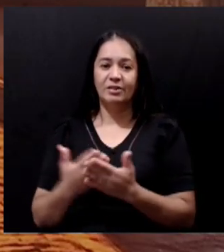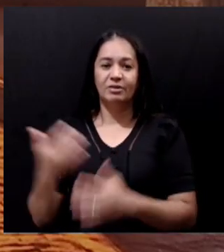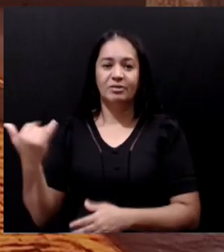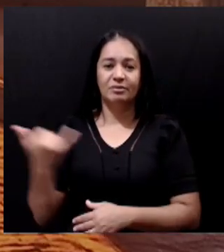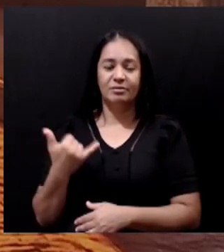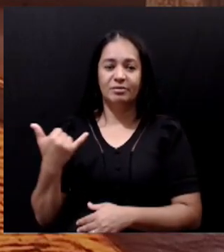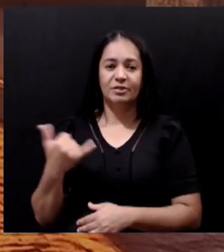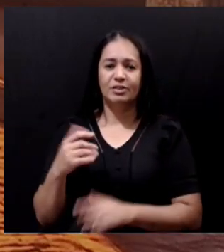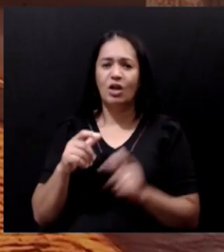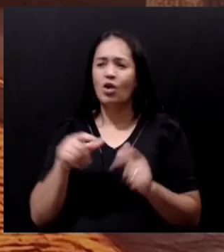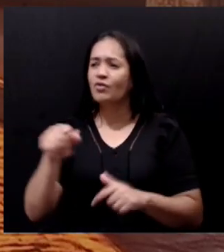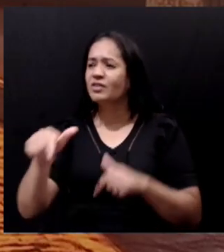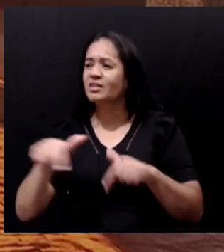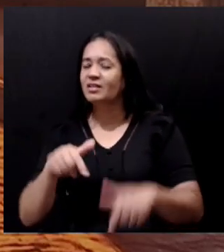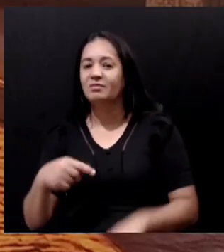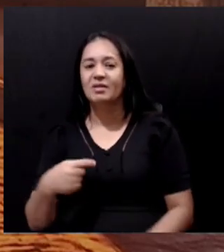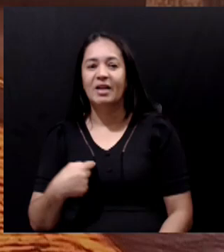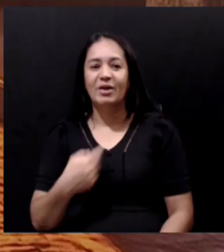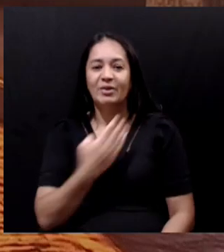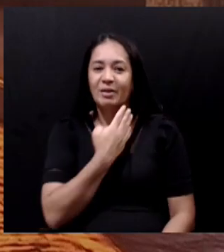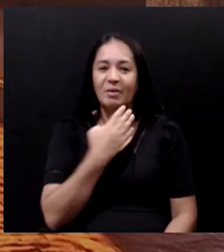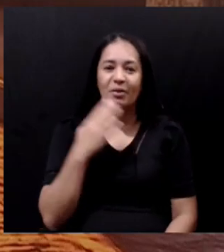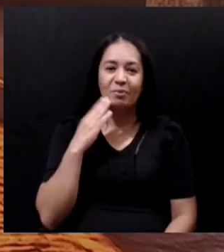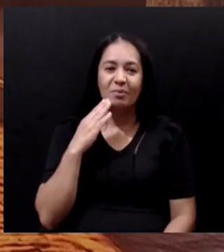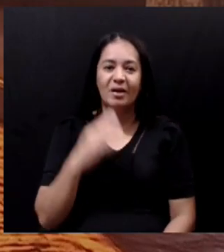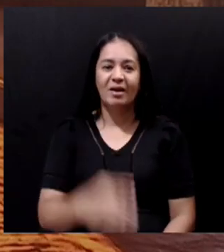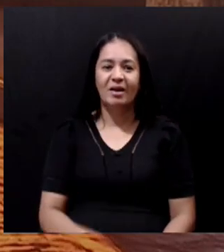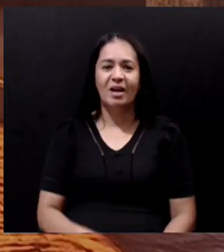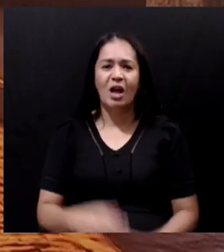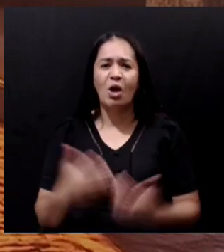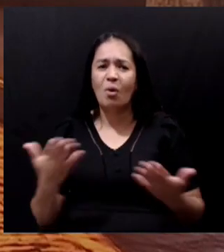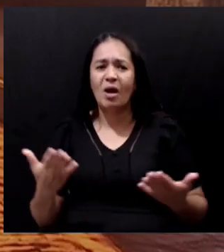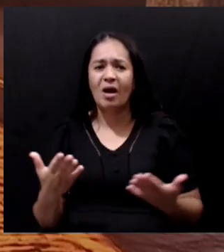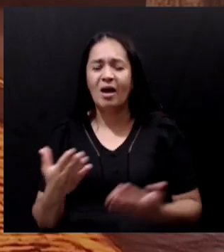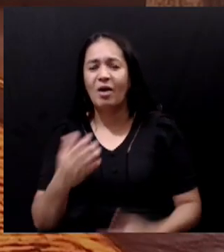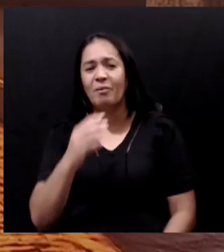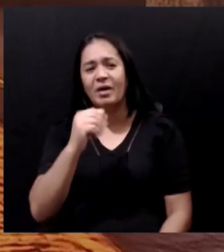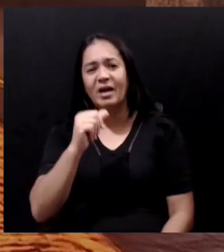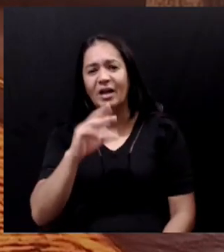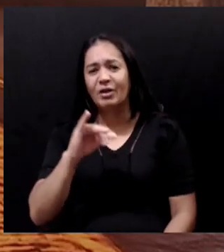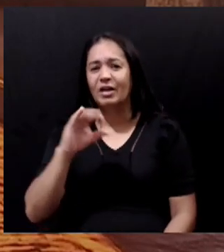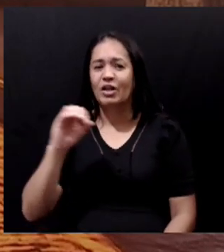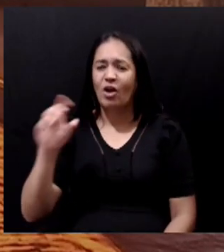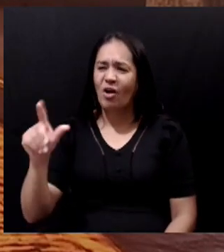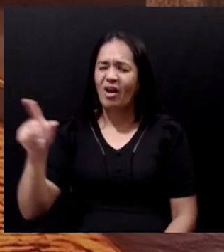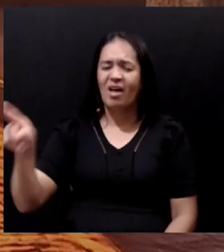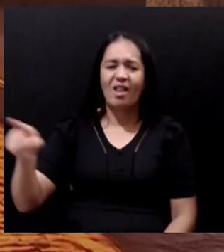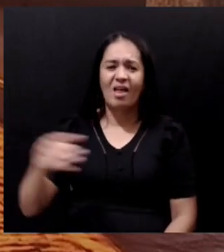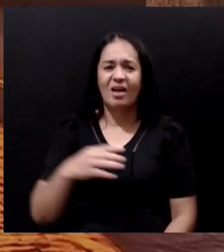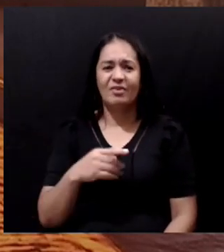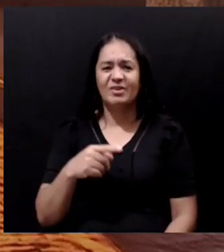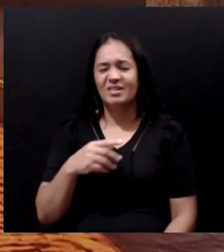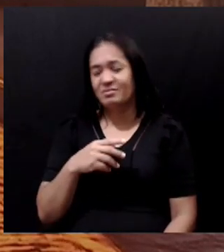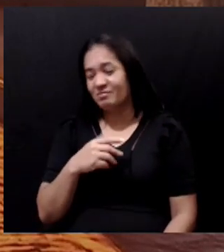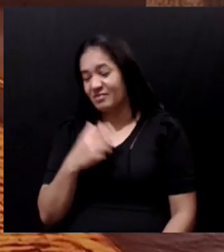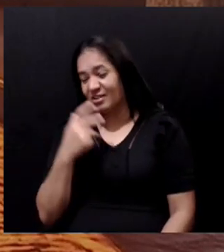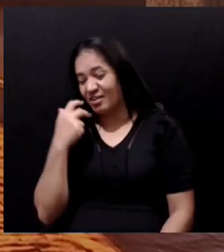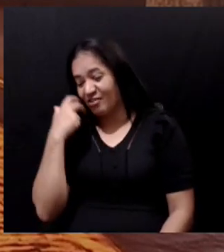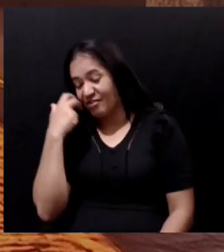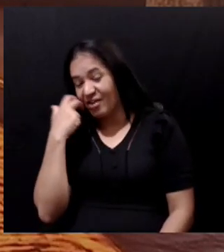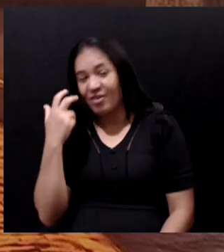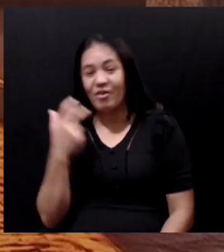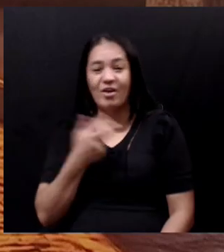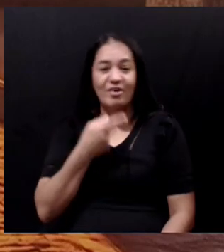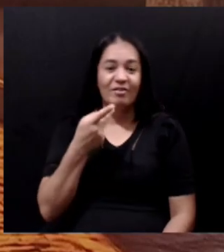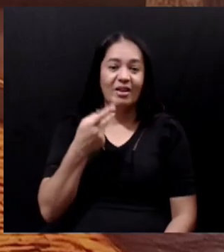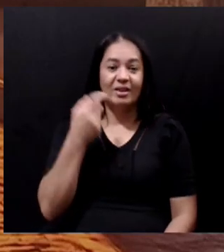trabalho num bar, né? Em qual bar? Ah, bar do Carioca, é um boteco. Você ficava meio assim, né? Receoso de falar. Aí